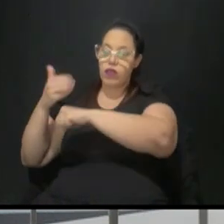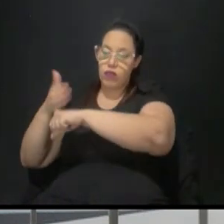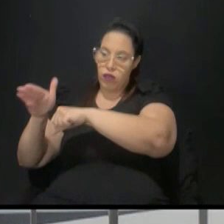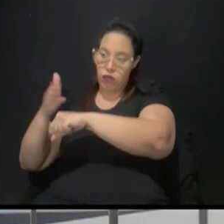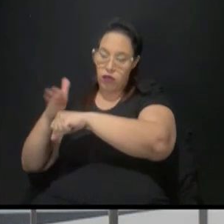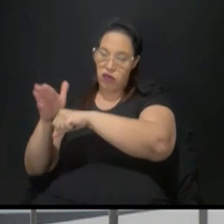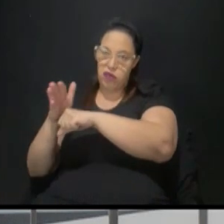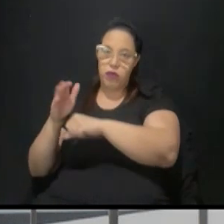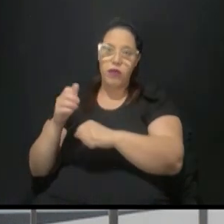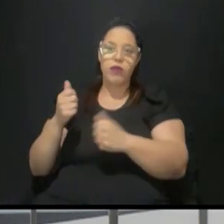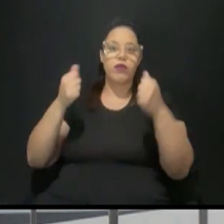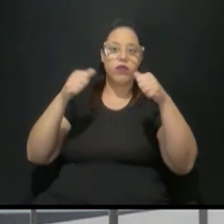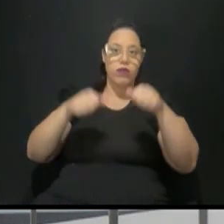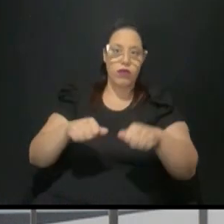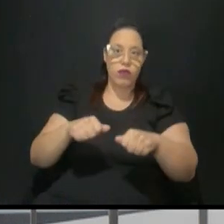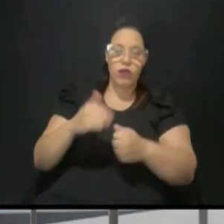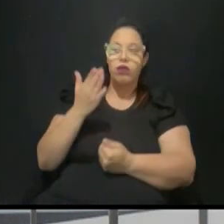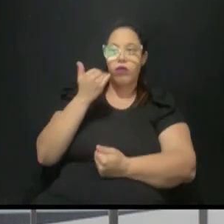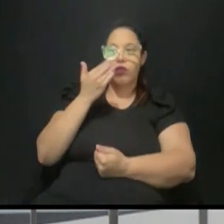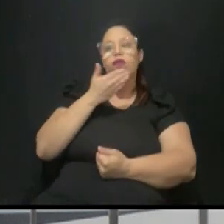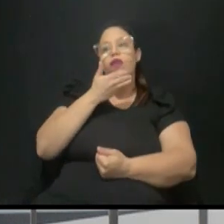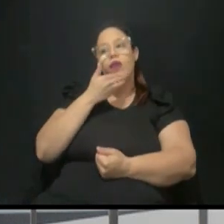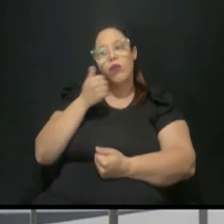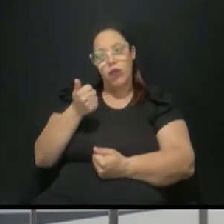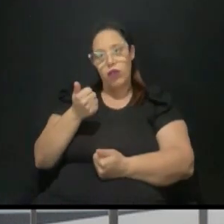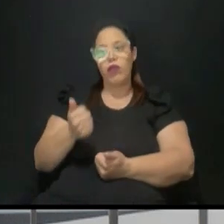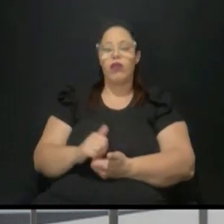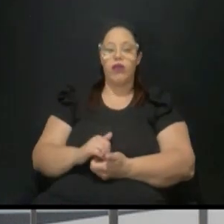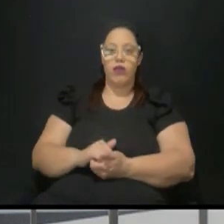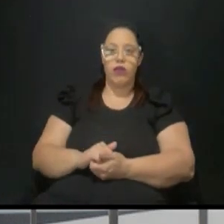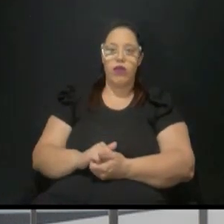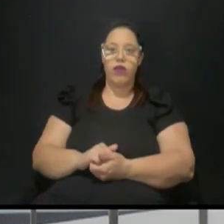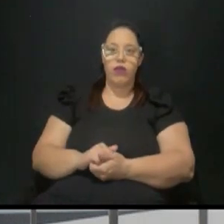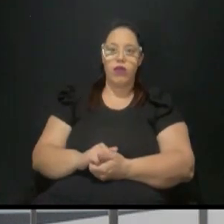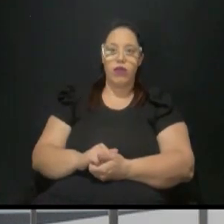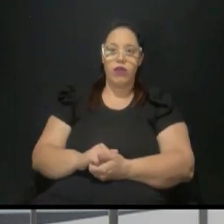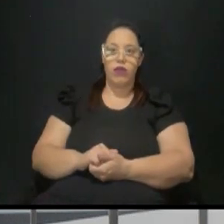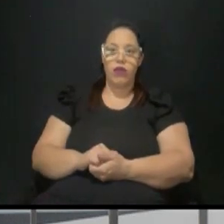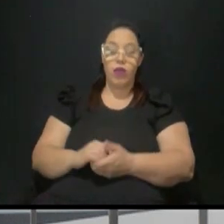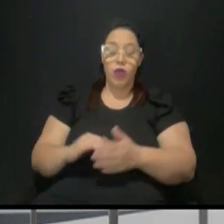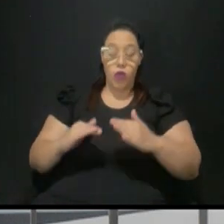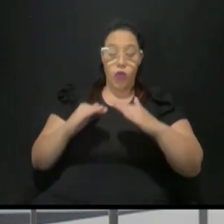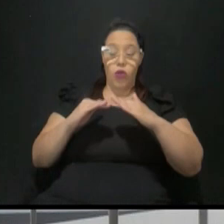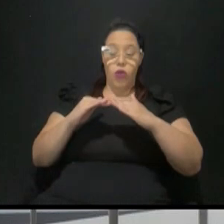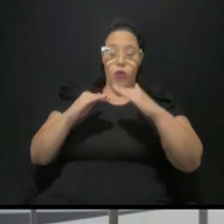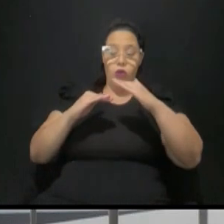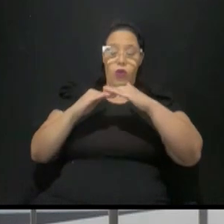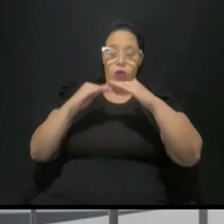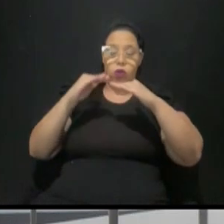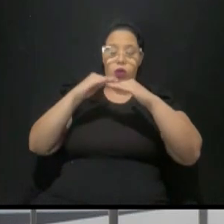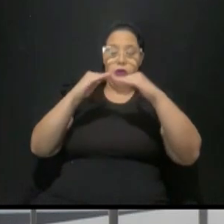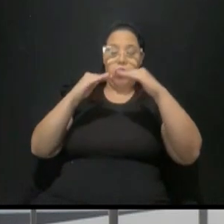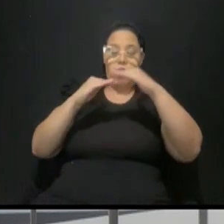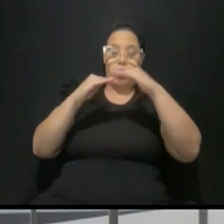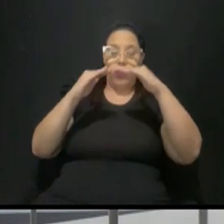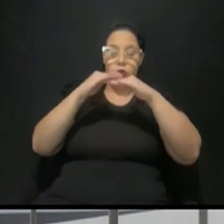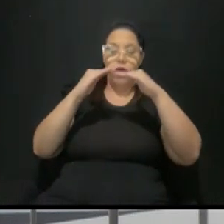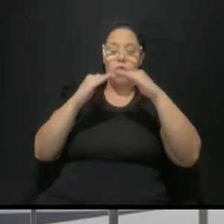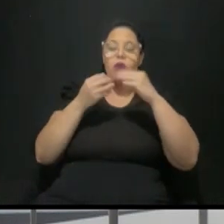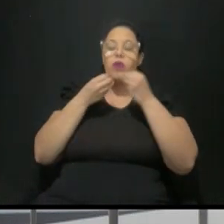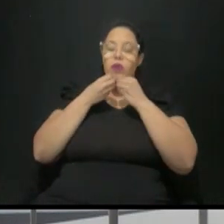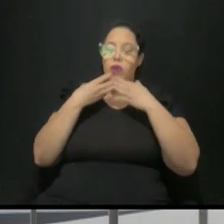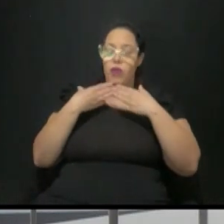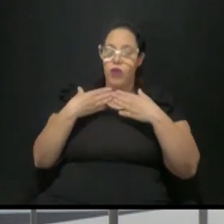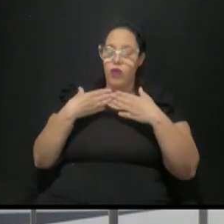uma alimentação melhor. Você se estrutura para que você esteja bem e possa competir cada